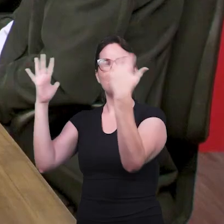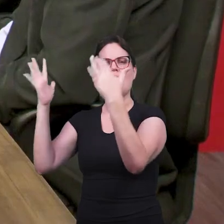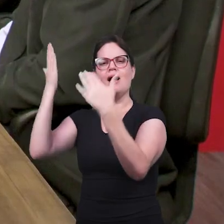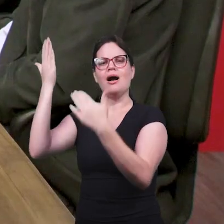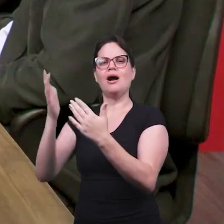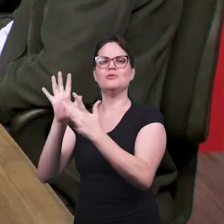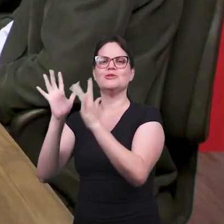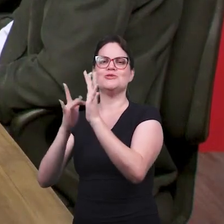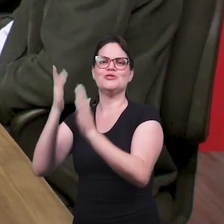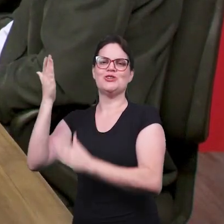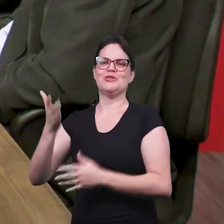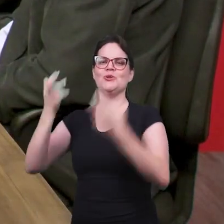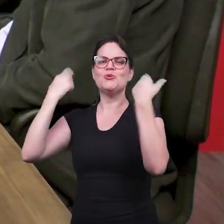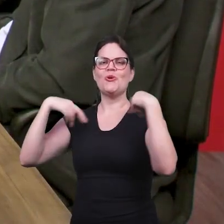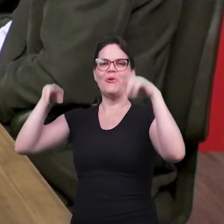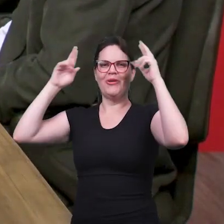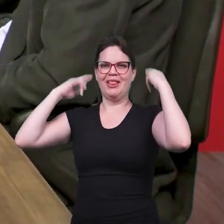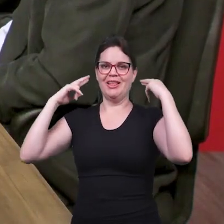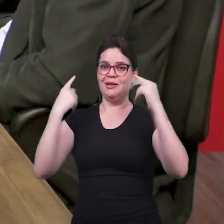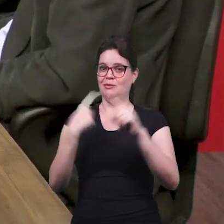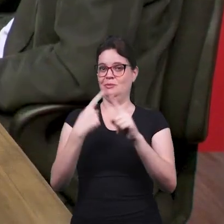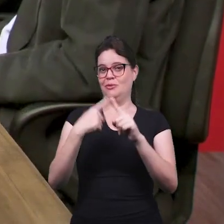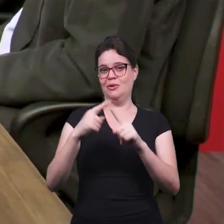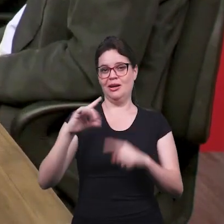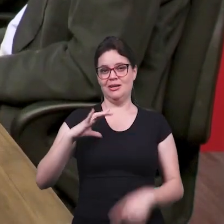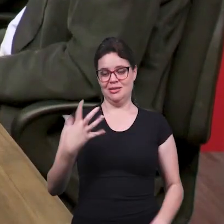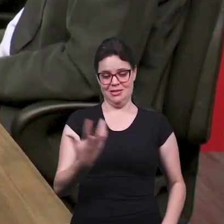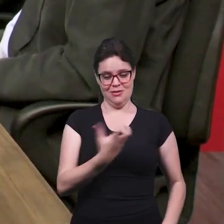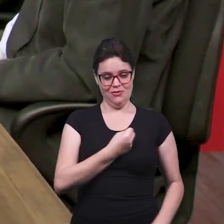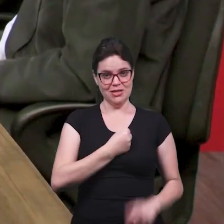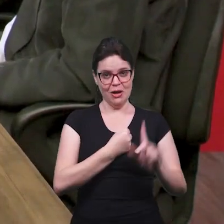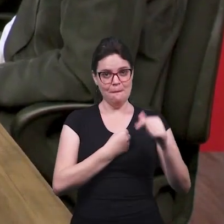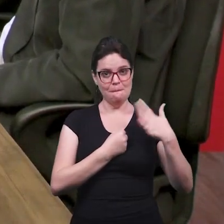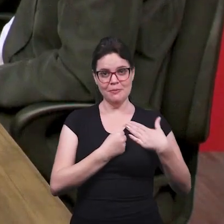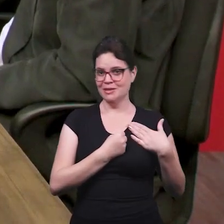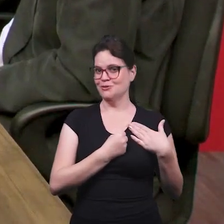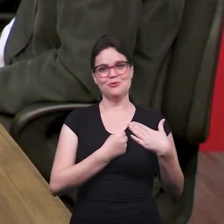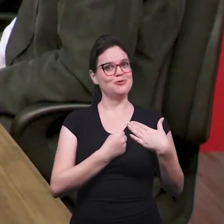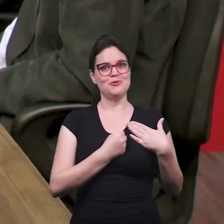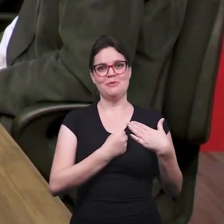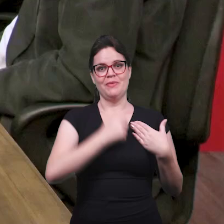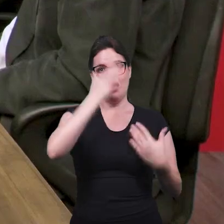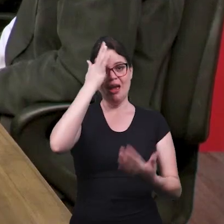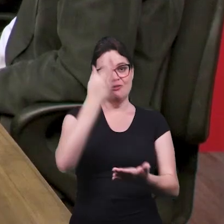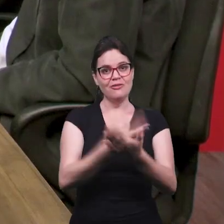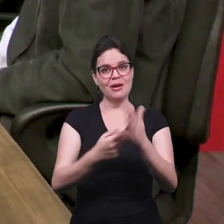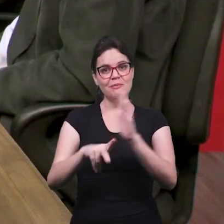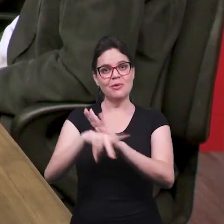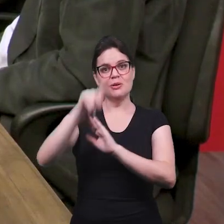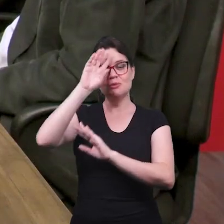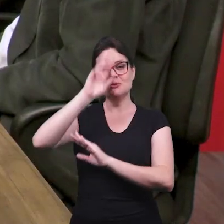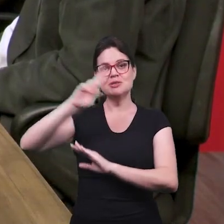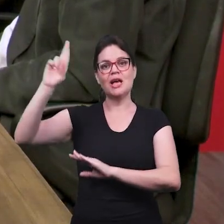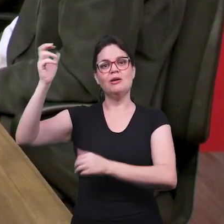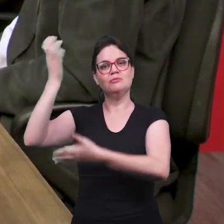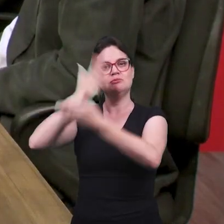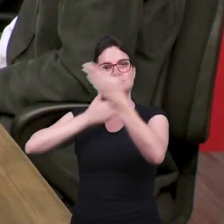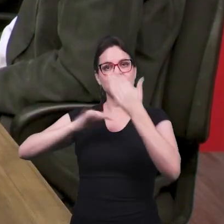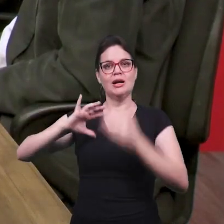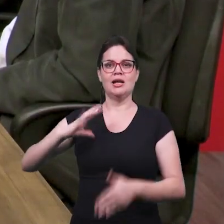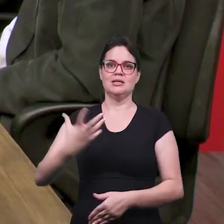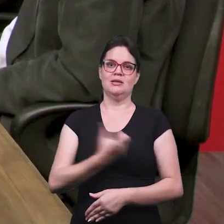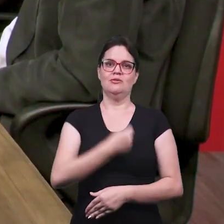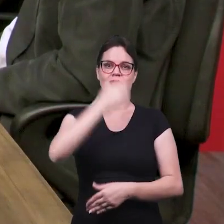salvos, por meio da fé. Isso não vem. Então, a salvação é a operação exclusiva do Senhor na nossa